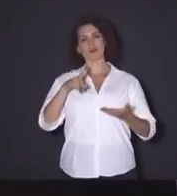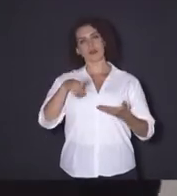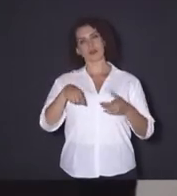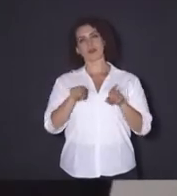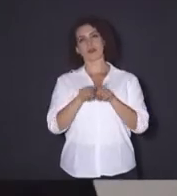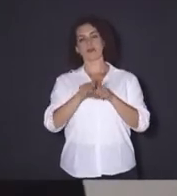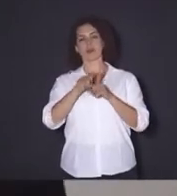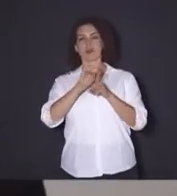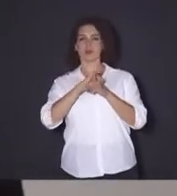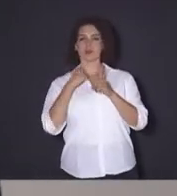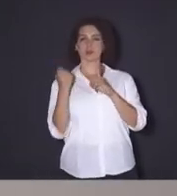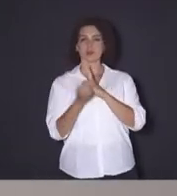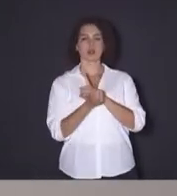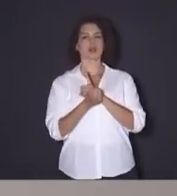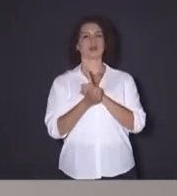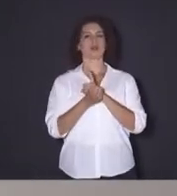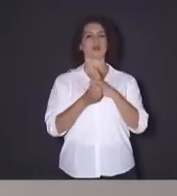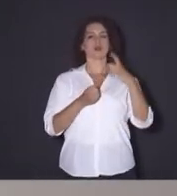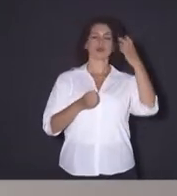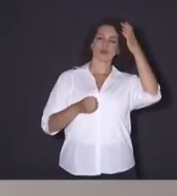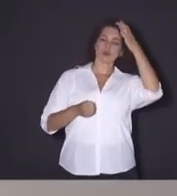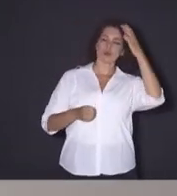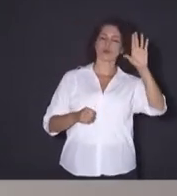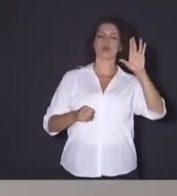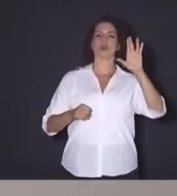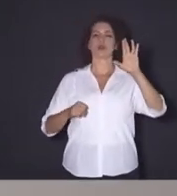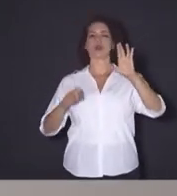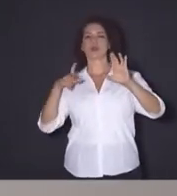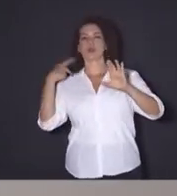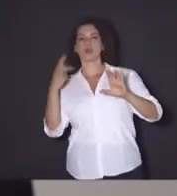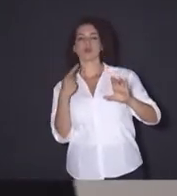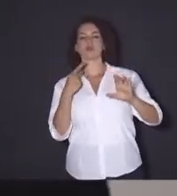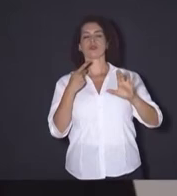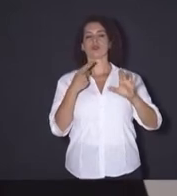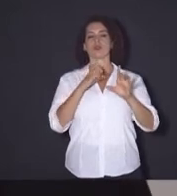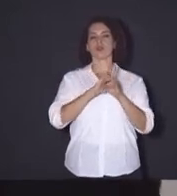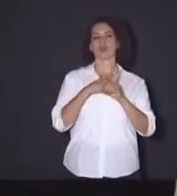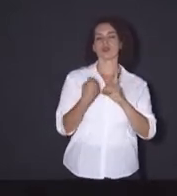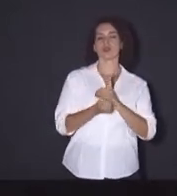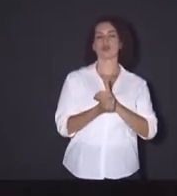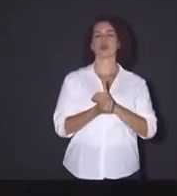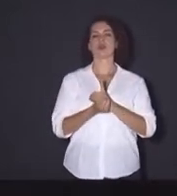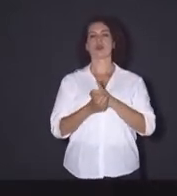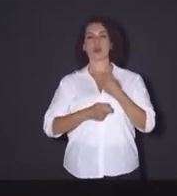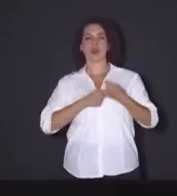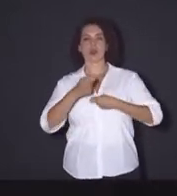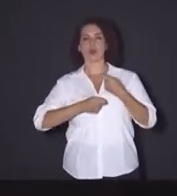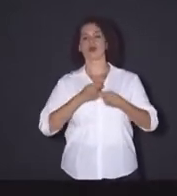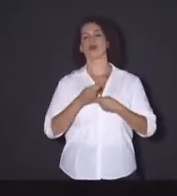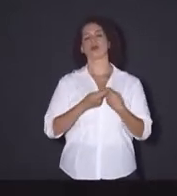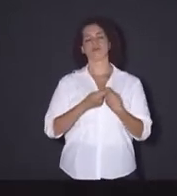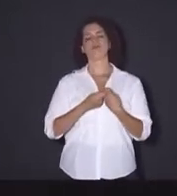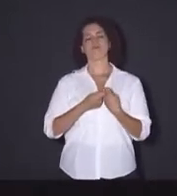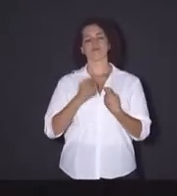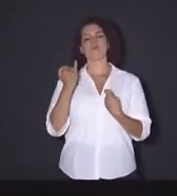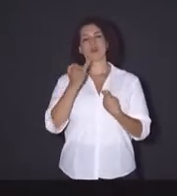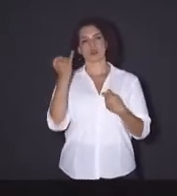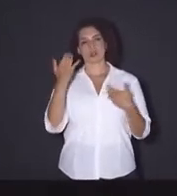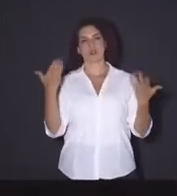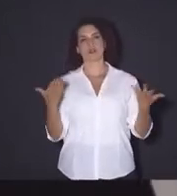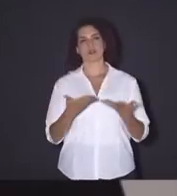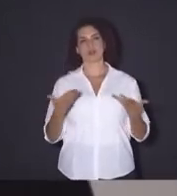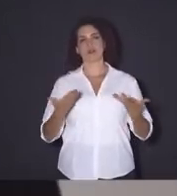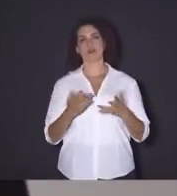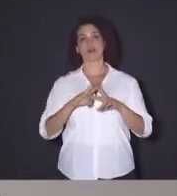dimensões, as dimensões culturais, políticas, sociais, econômicas. E isso é fundamental hoje, porque para ali e